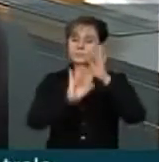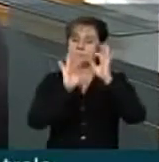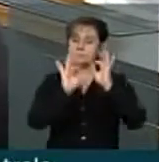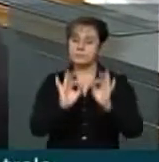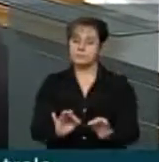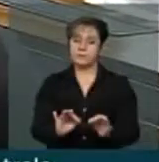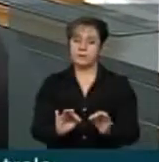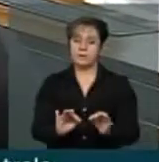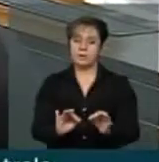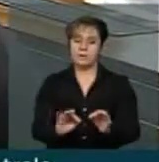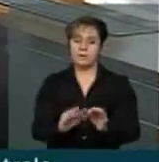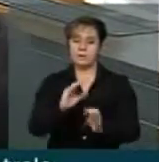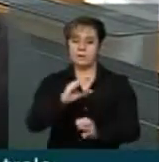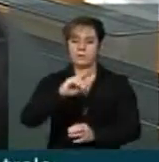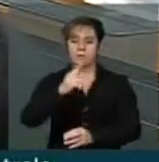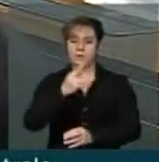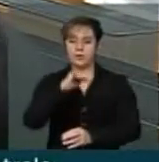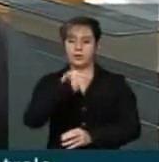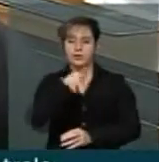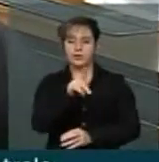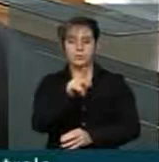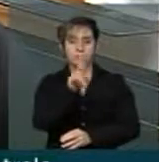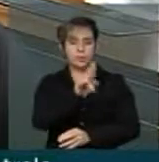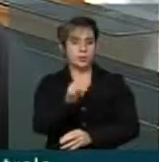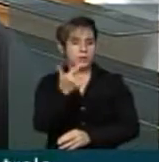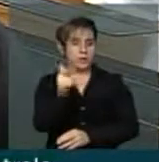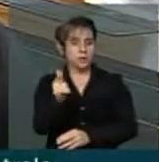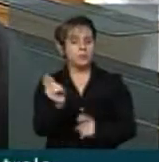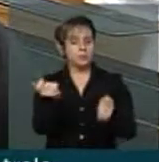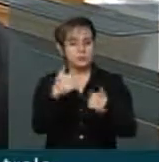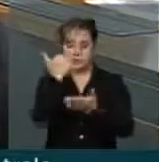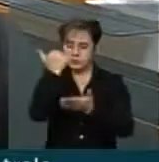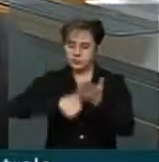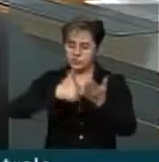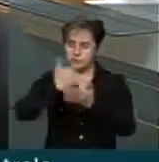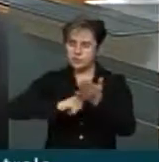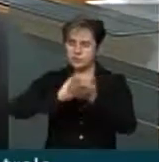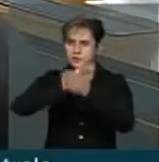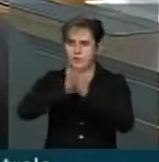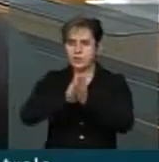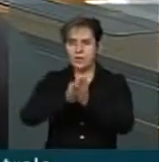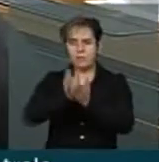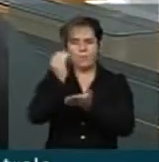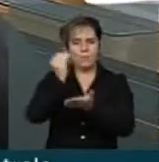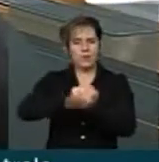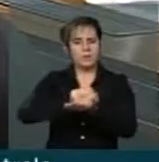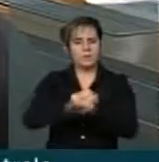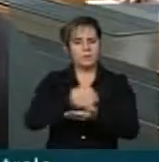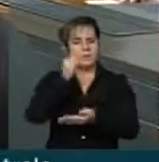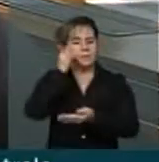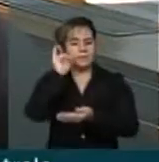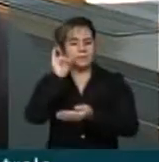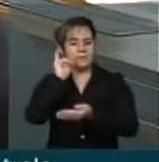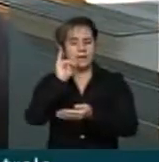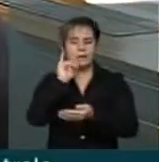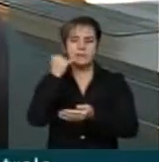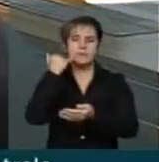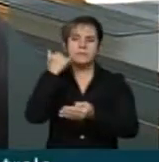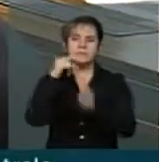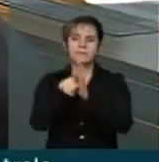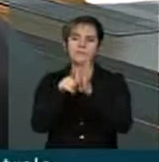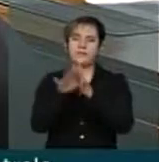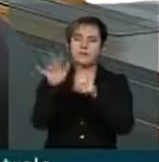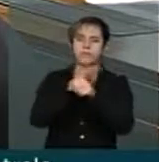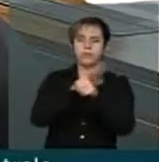célere para que os chips que não são utilizados possam ser tirados da planta, para não impactar mais ainda a infraestrutura. Enfim, esse é o ponto